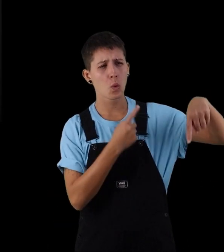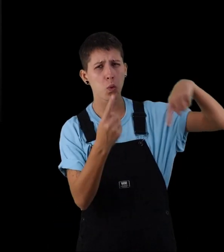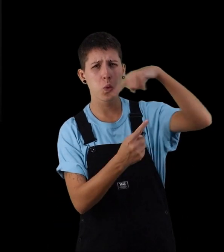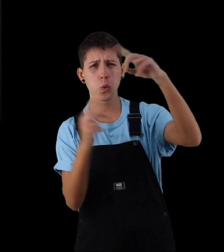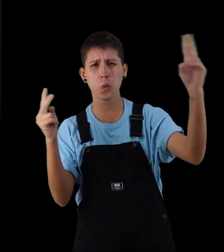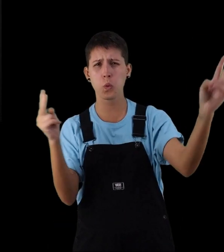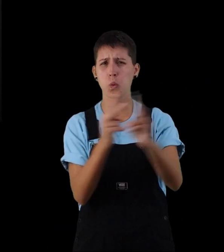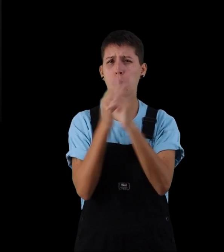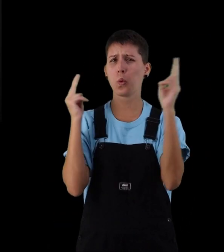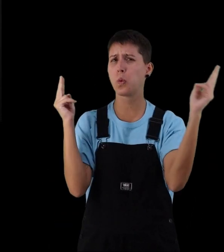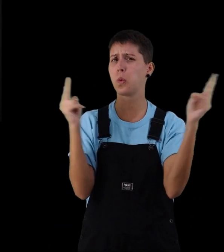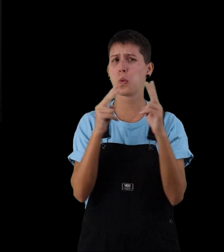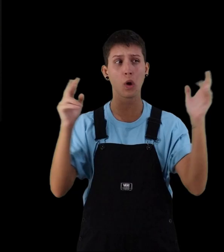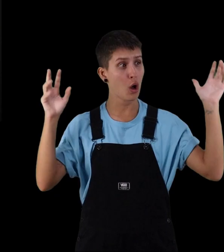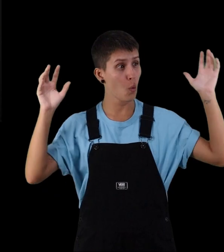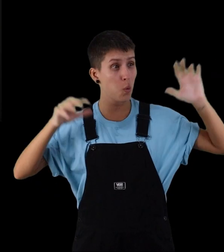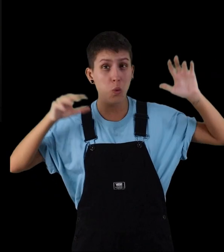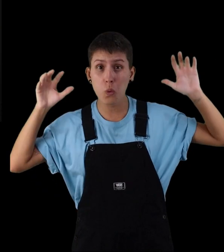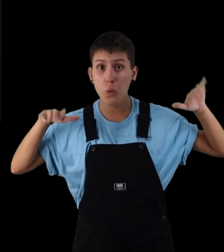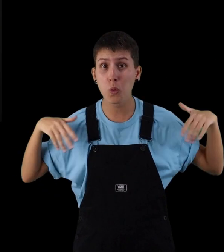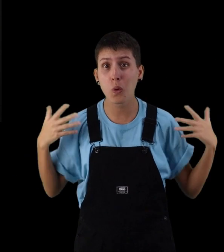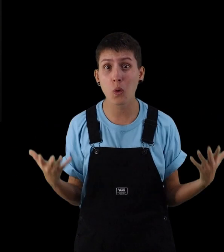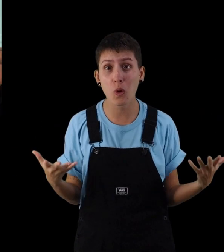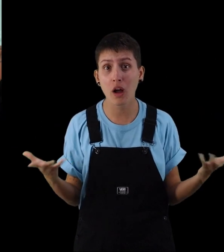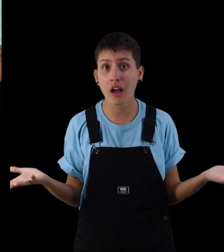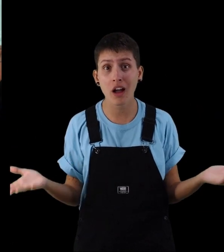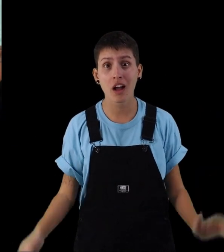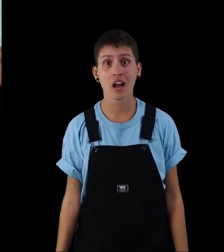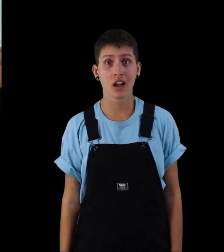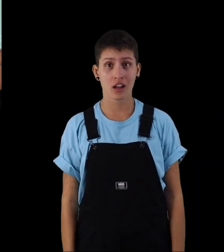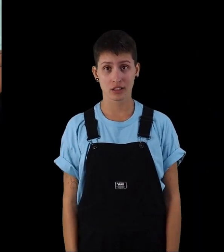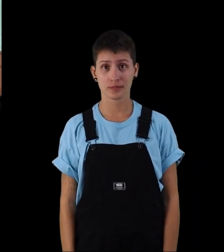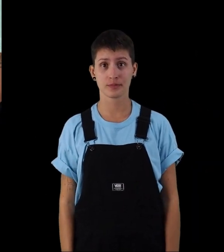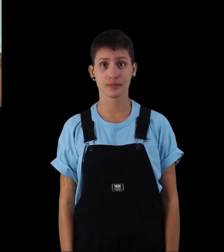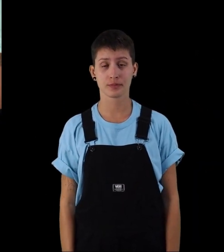Teria ocorrido um vendaval? Uma tempestade?